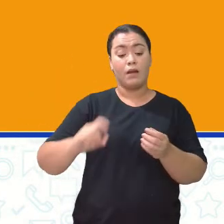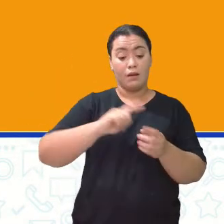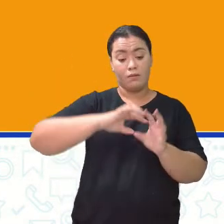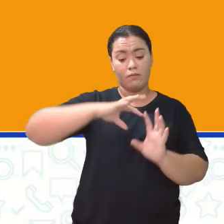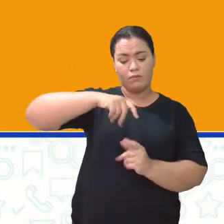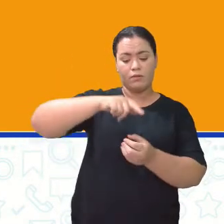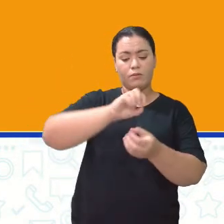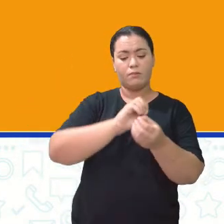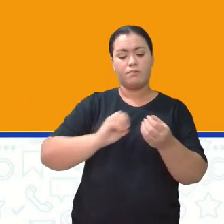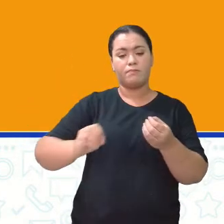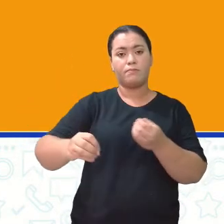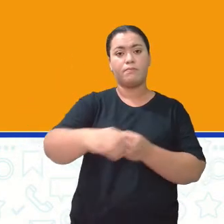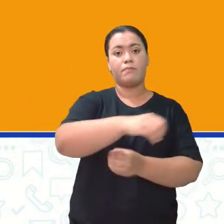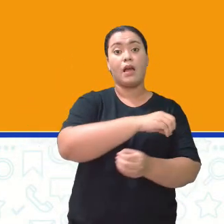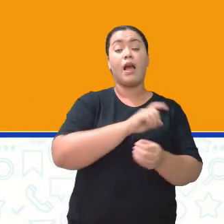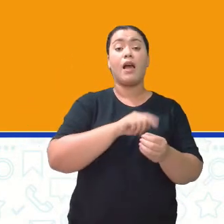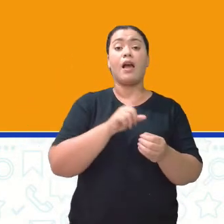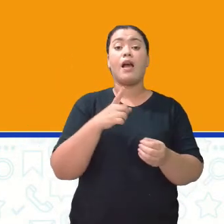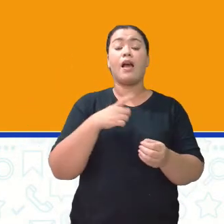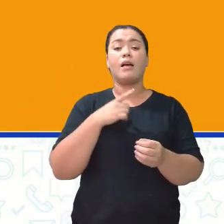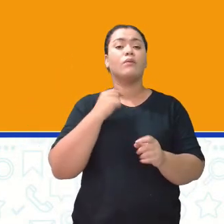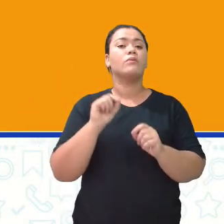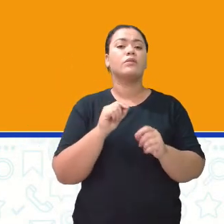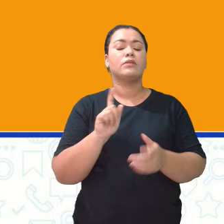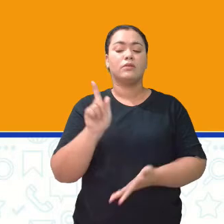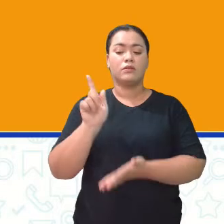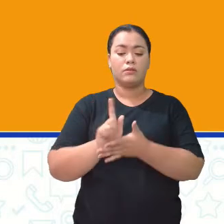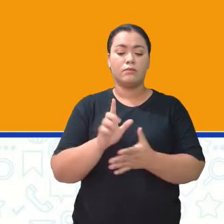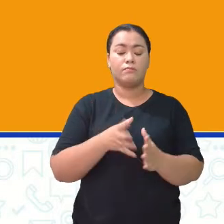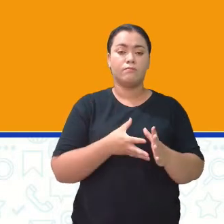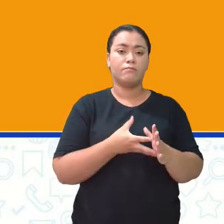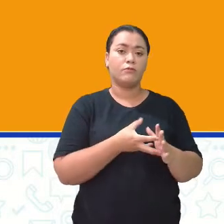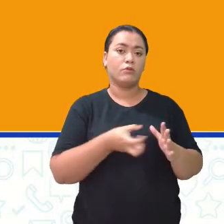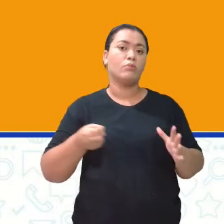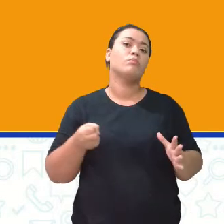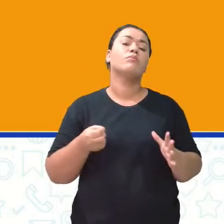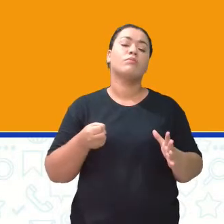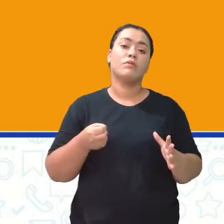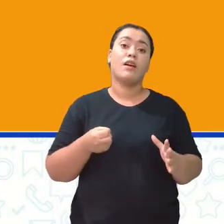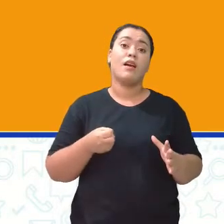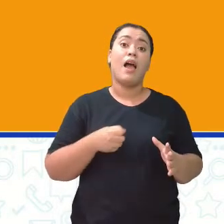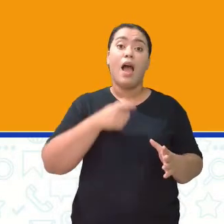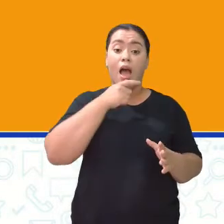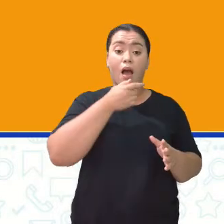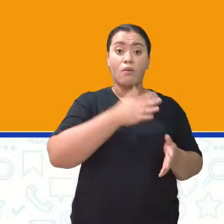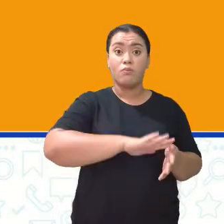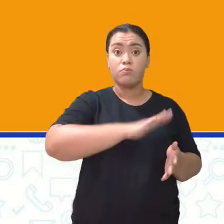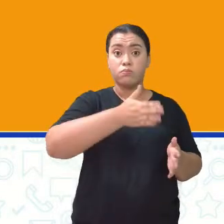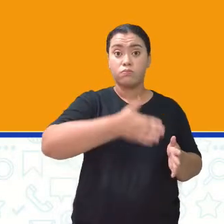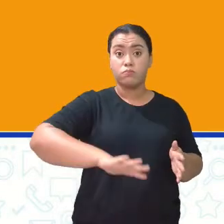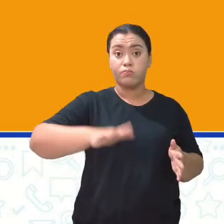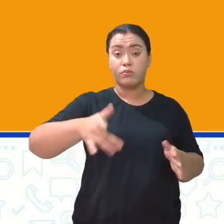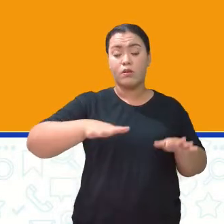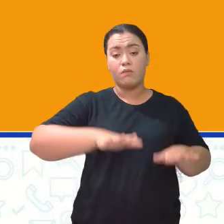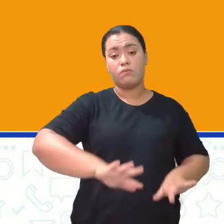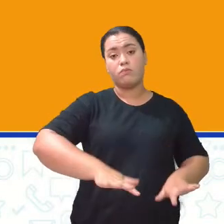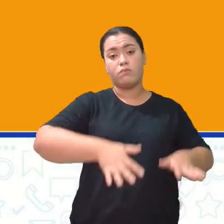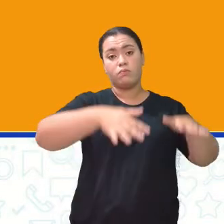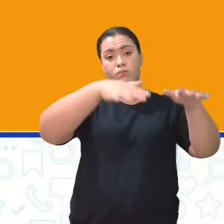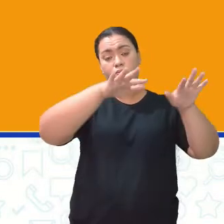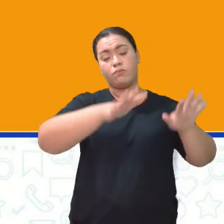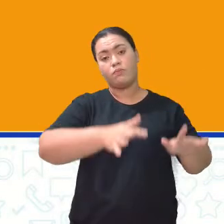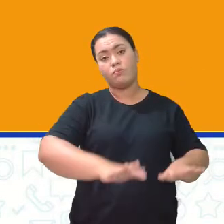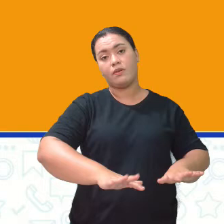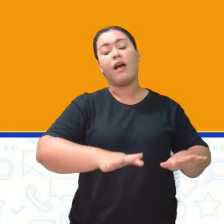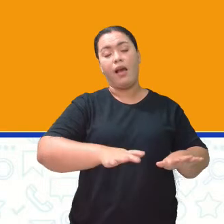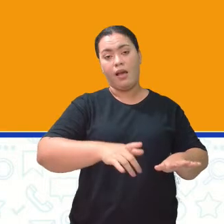vai exercer uma atração da Terra para si, e essa atração faz a água dos oceanos e mares subir e descer